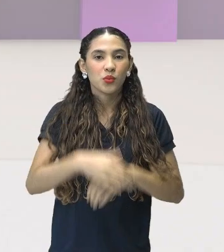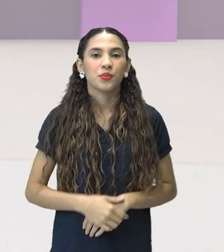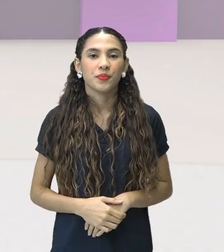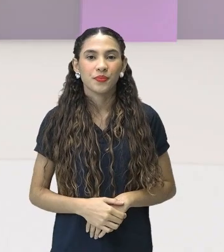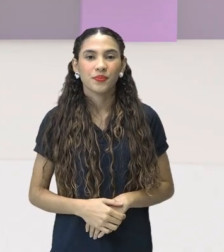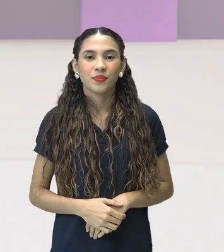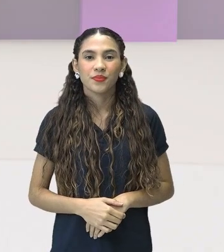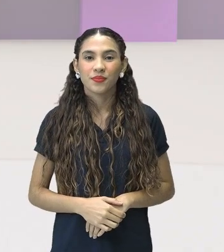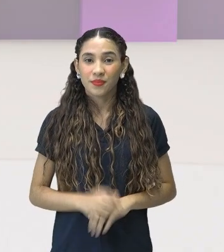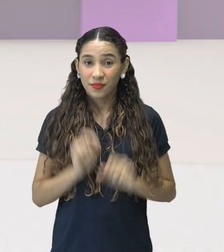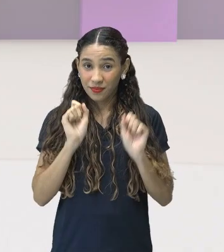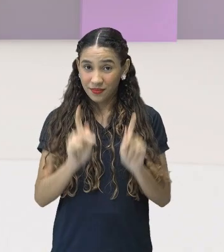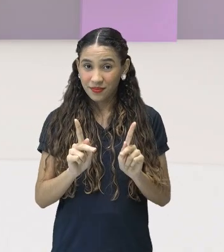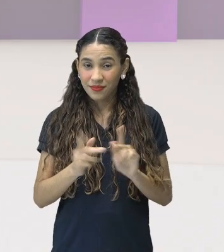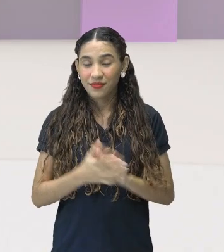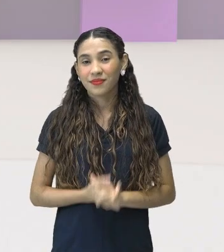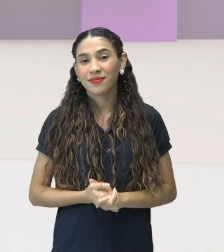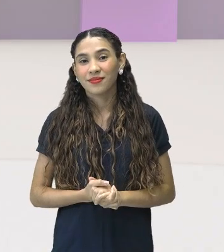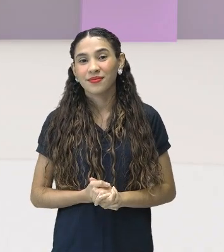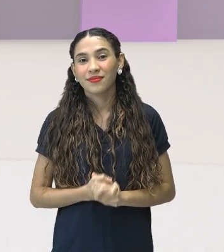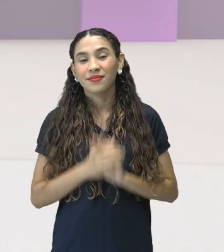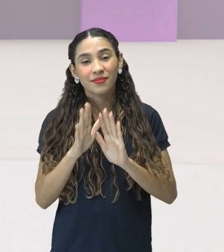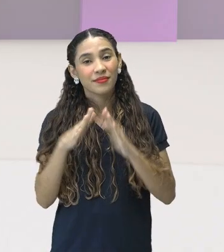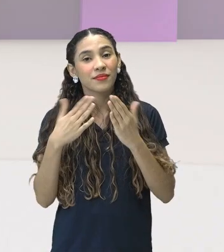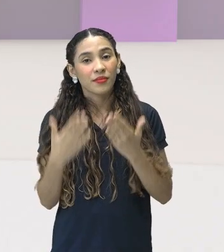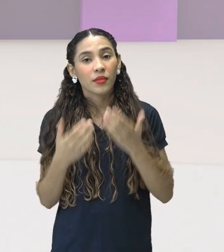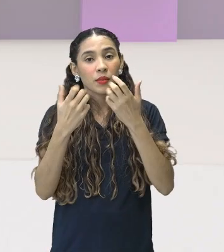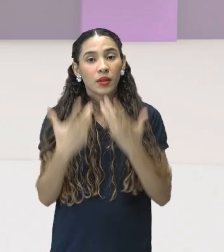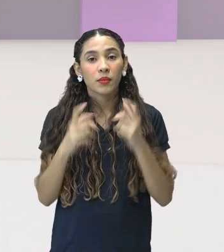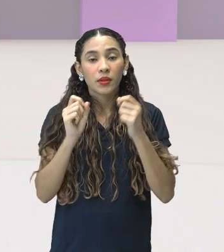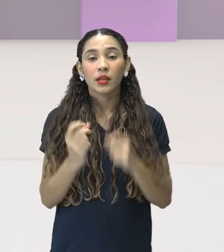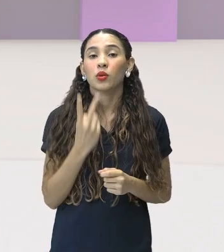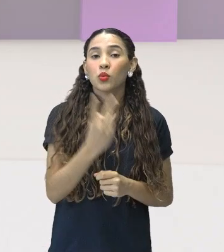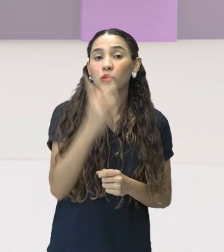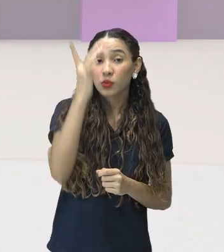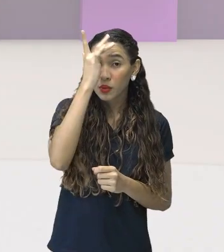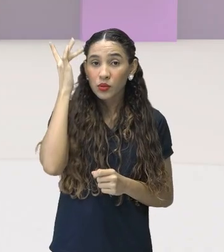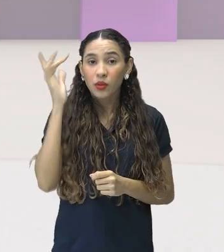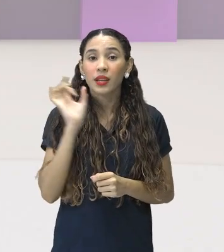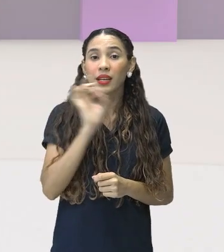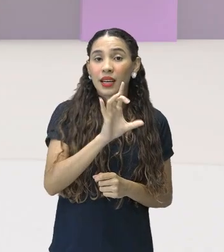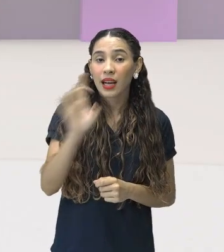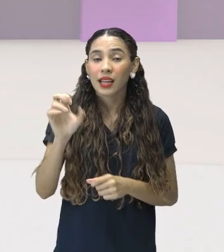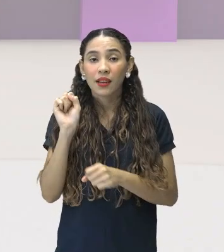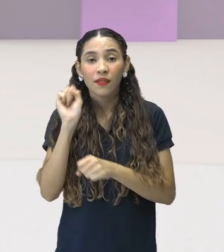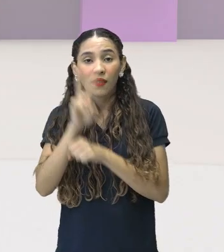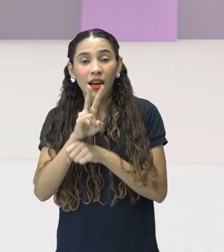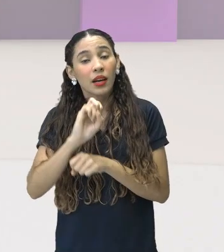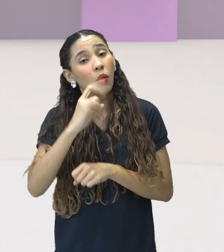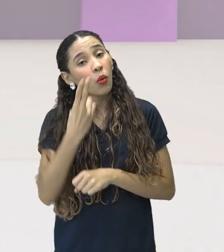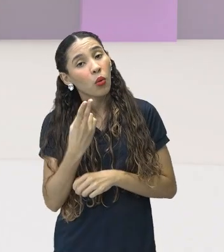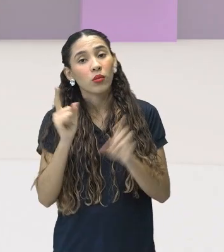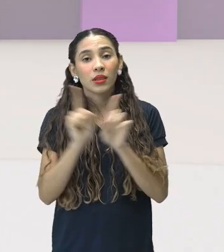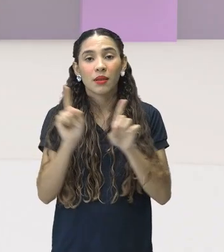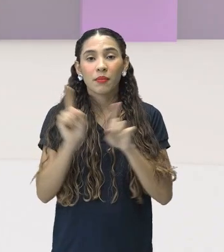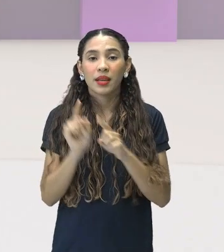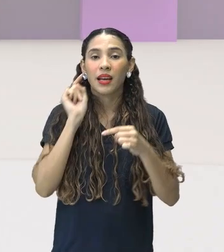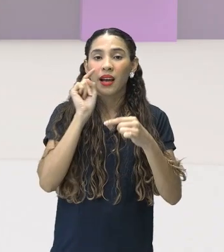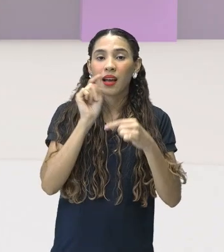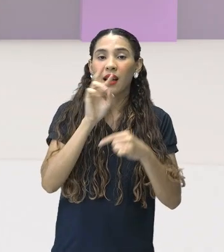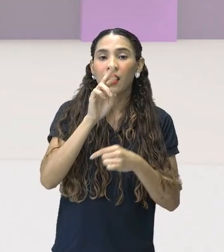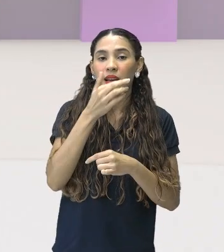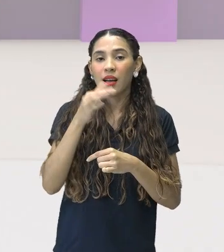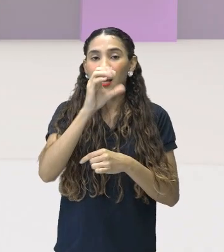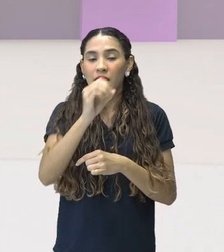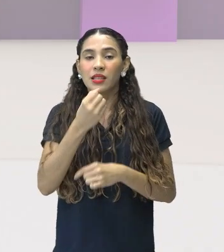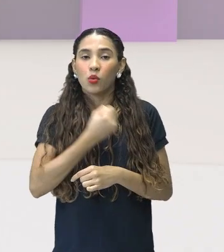concurso. Entendido? Então, dizemos que há 2 candidatos para cada vaga ou que a razão entre